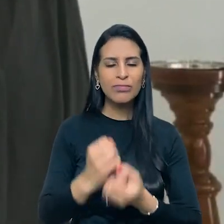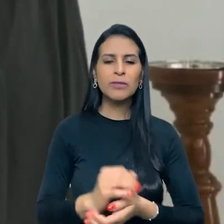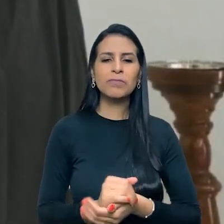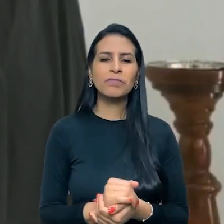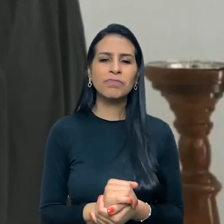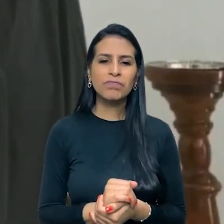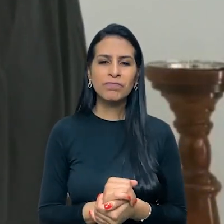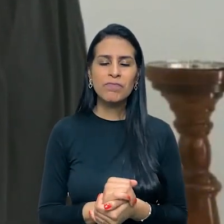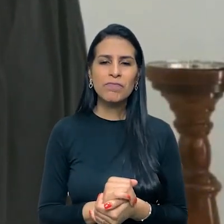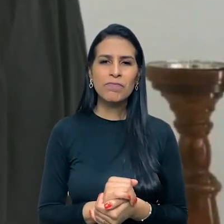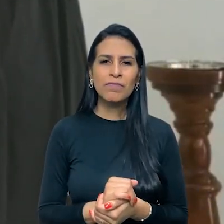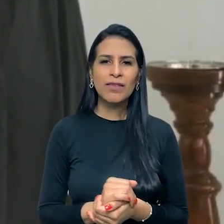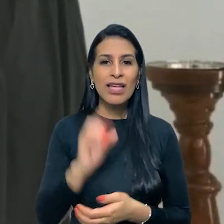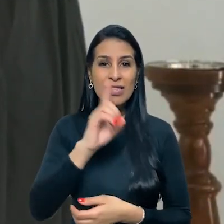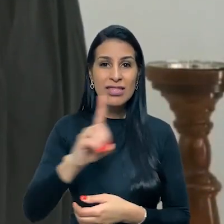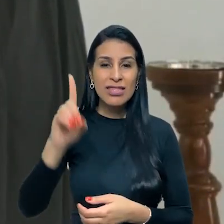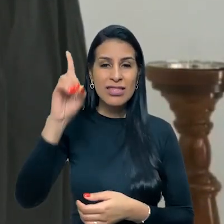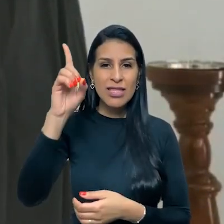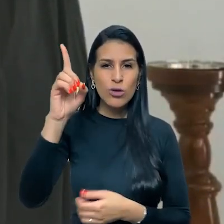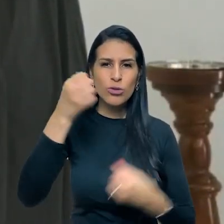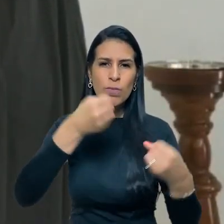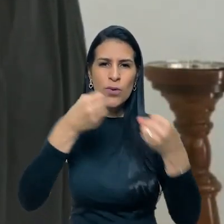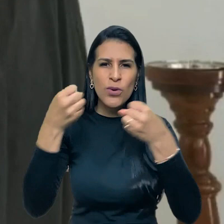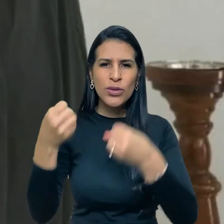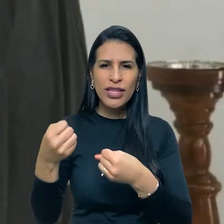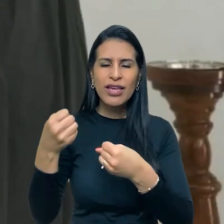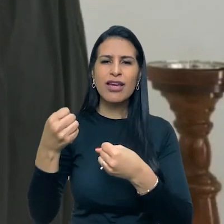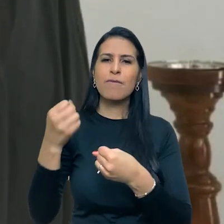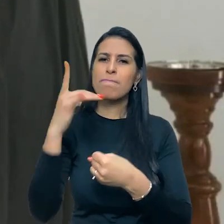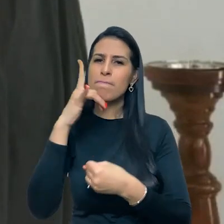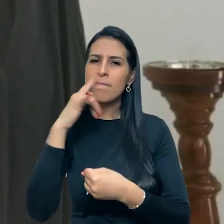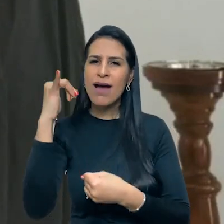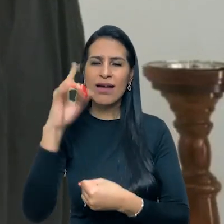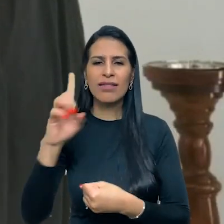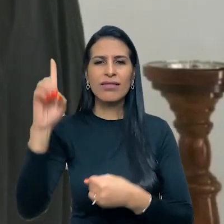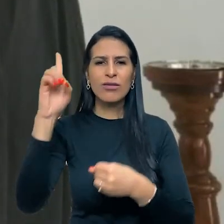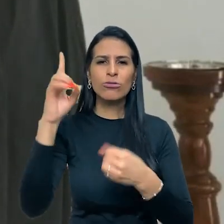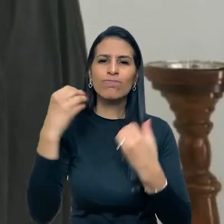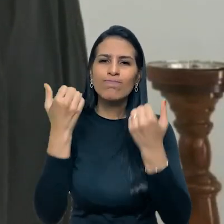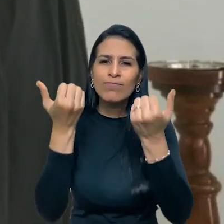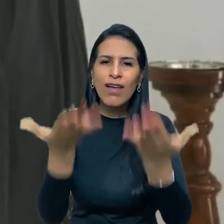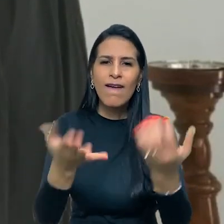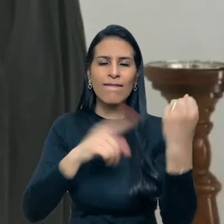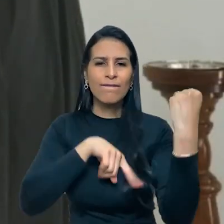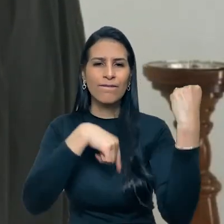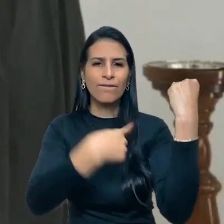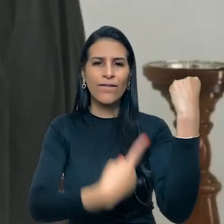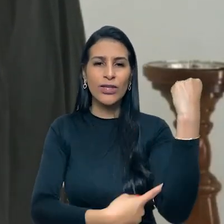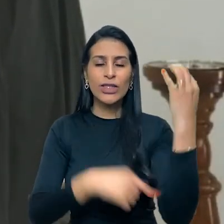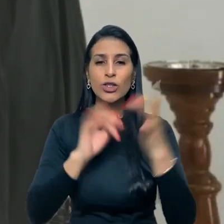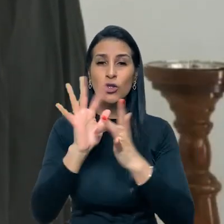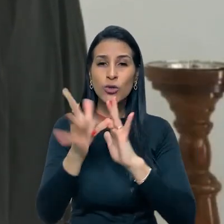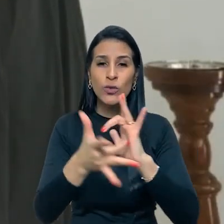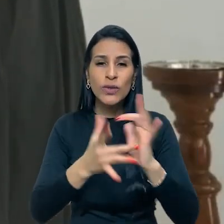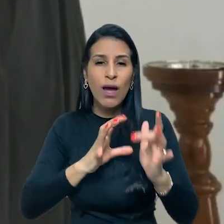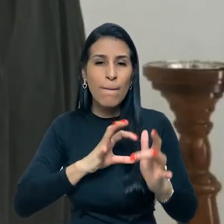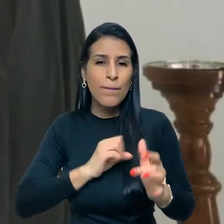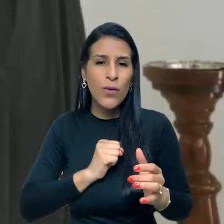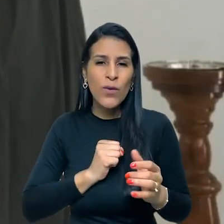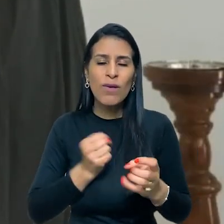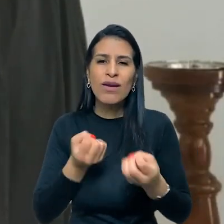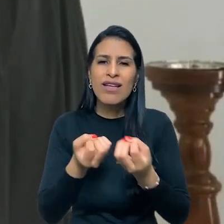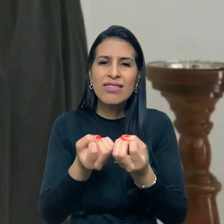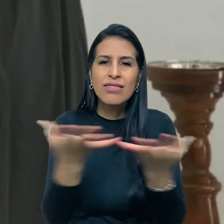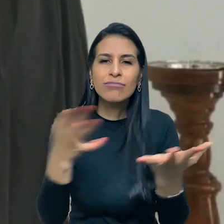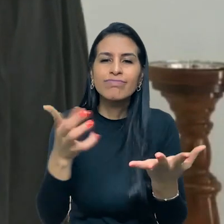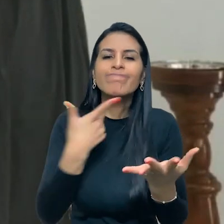Que o poder de Deus Pai te fortaleça. Que o amor em Cristo te desperte para servir o